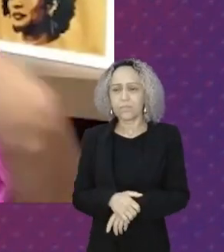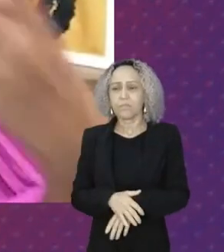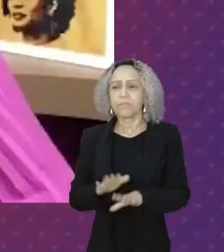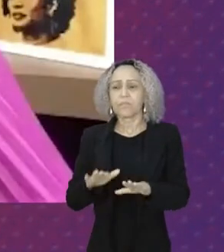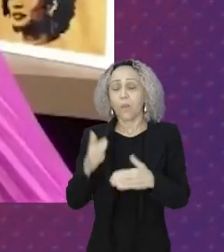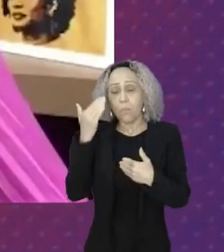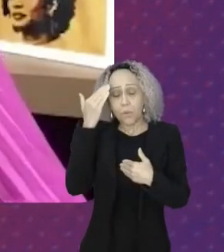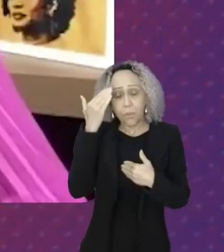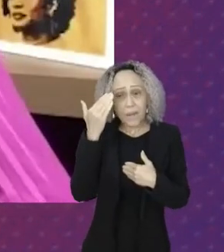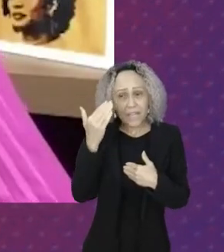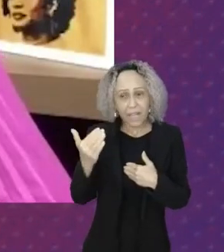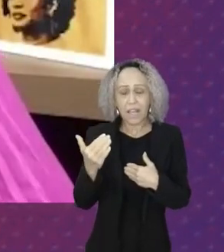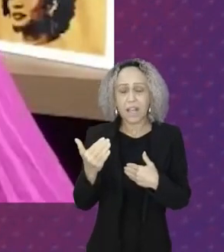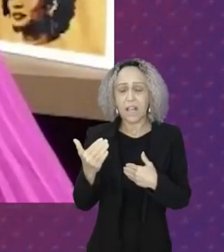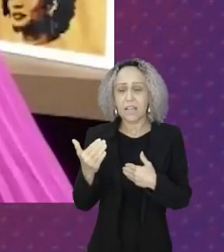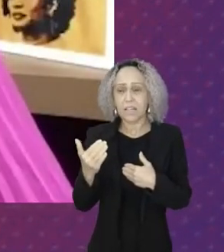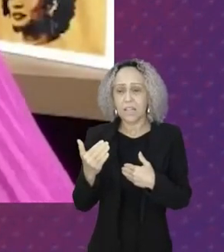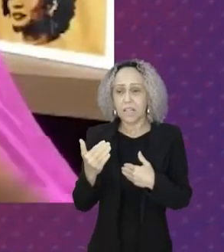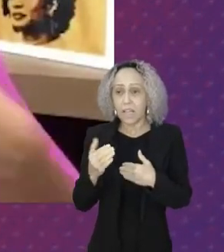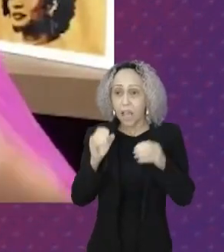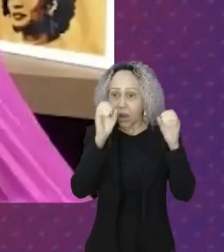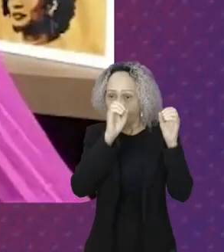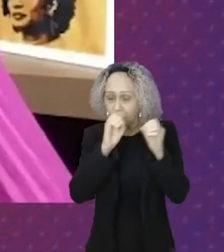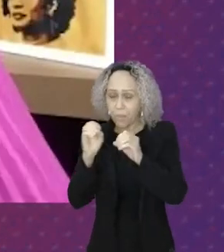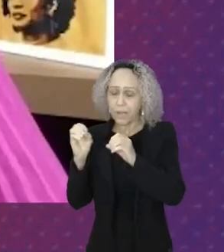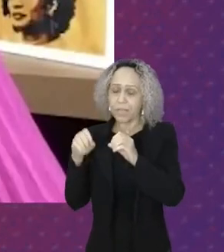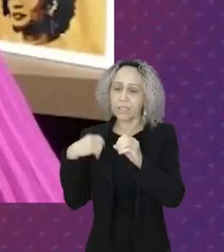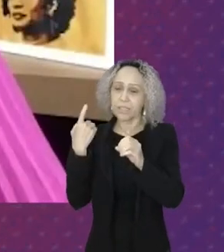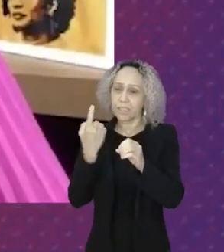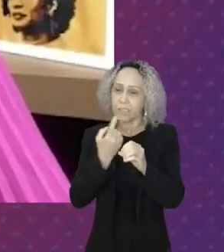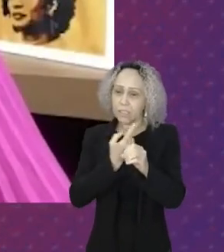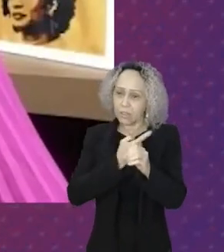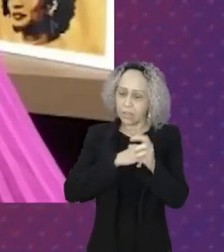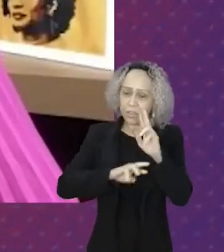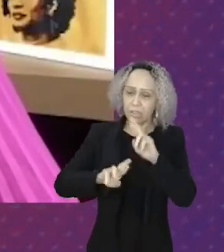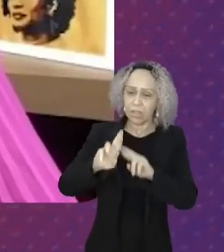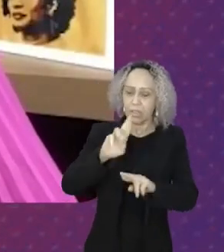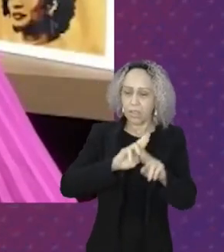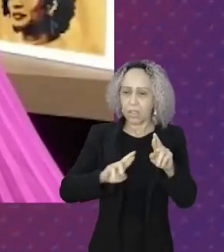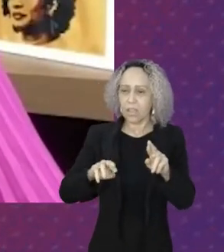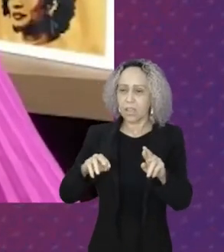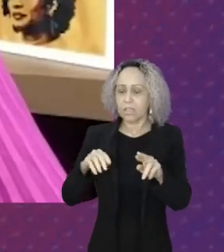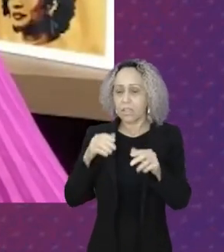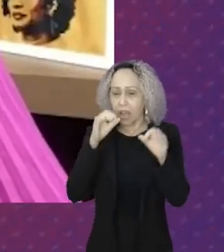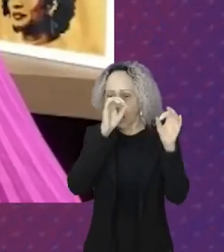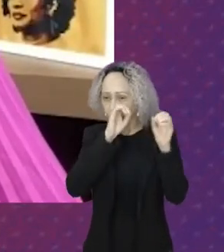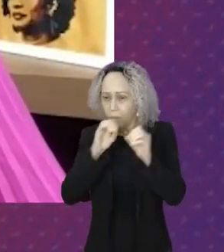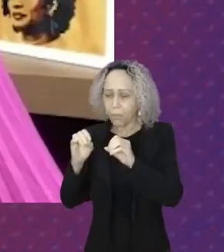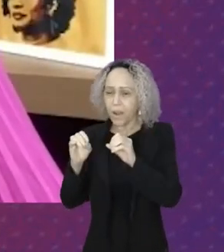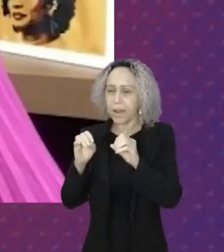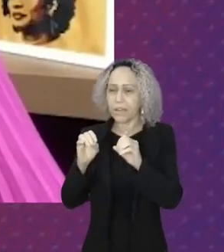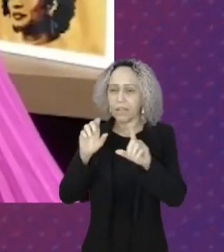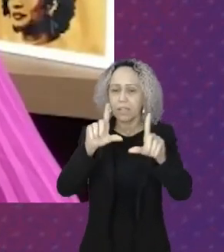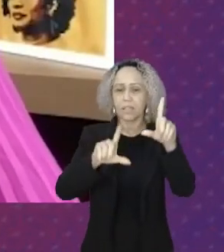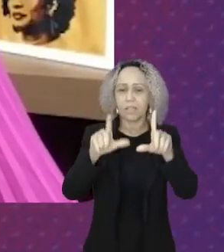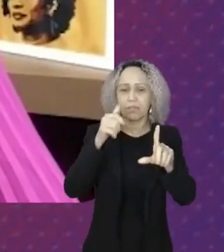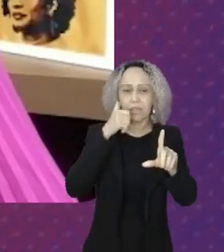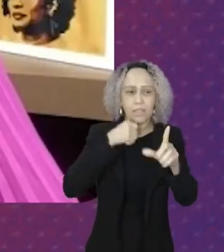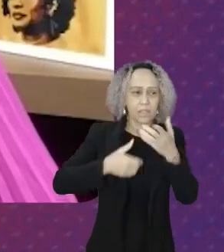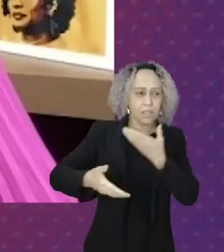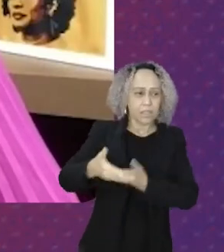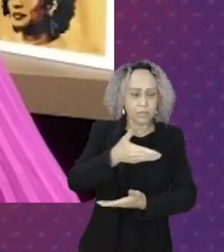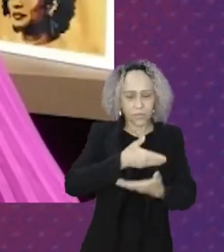nossas redes, acompanhe a TV Elas por Elas, acompanhe a luta das mulheres e fortaleça